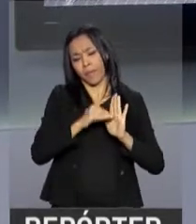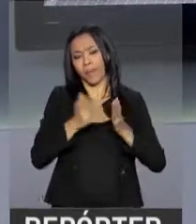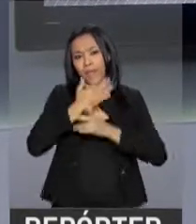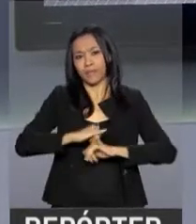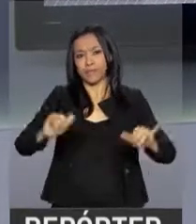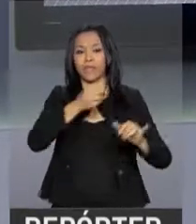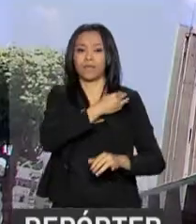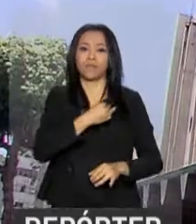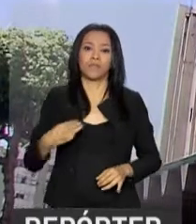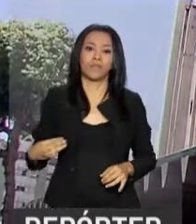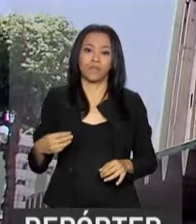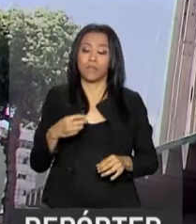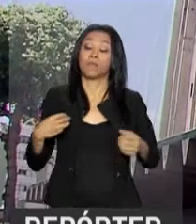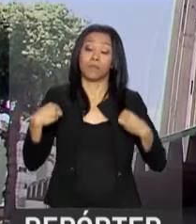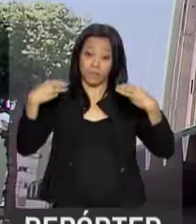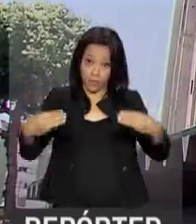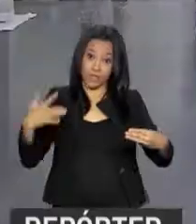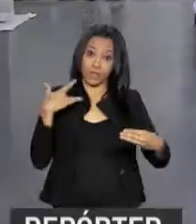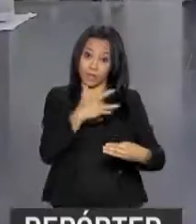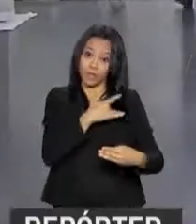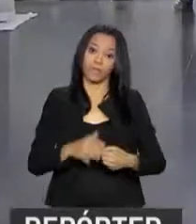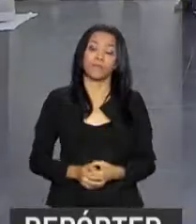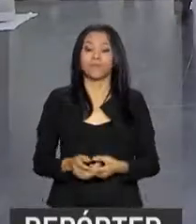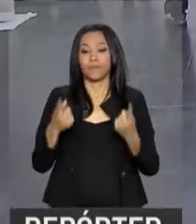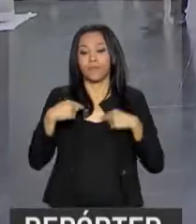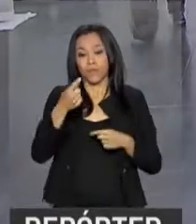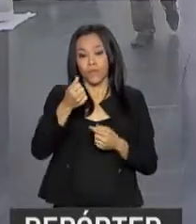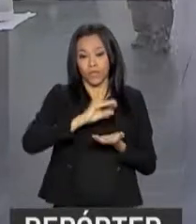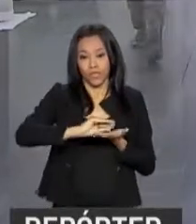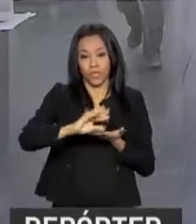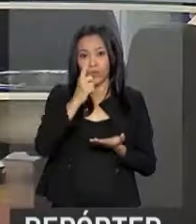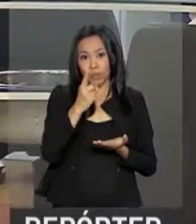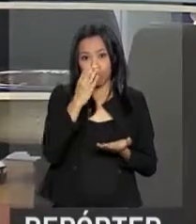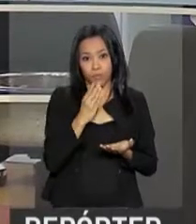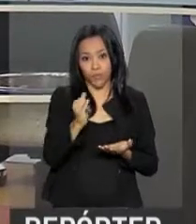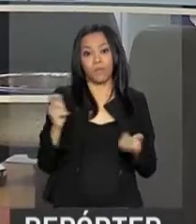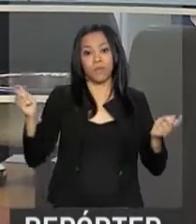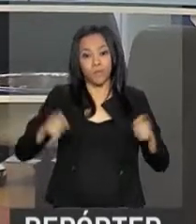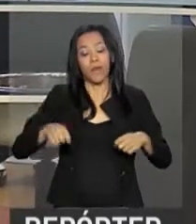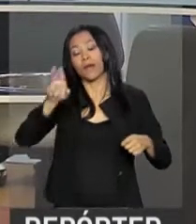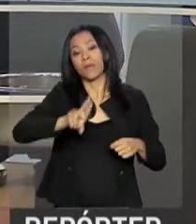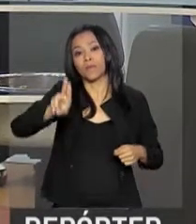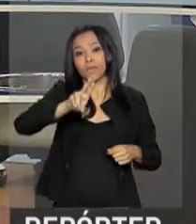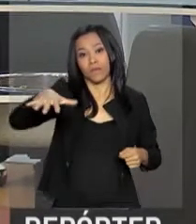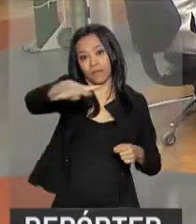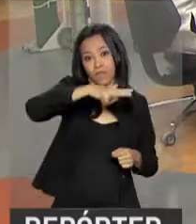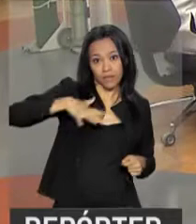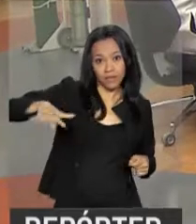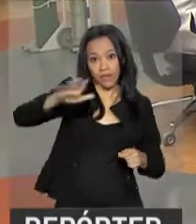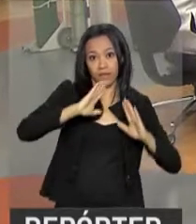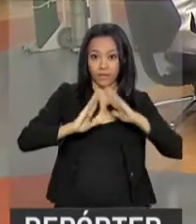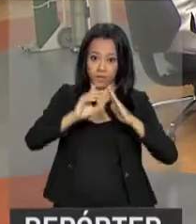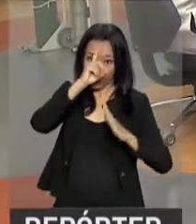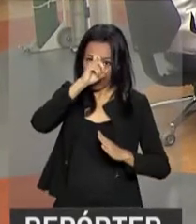saúde os recursos de um bilhão de reais podem ser usados para custear ações da atenção básica na